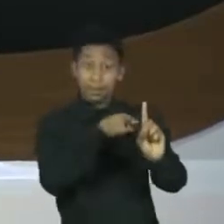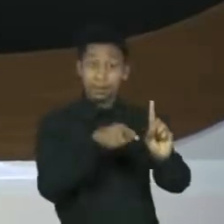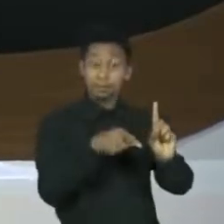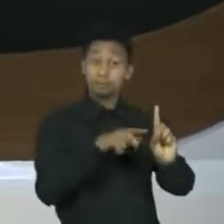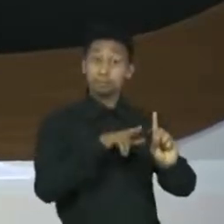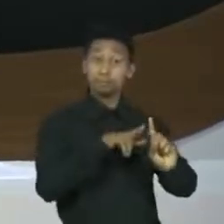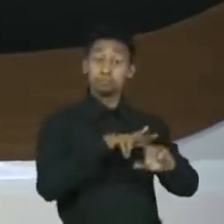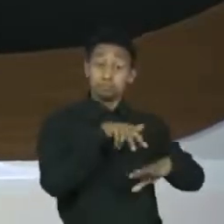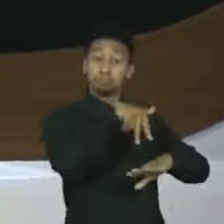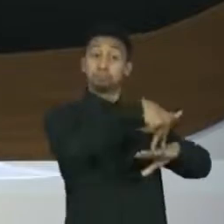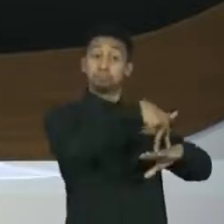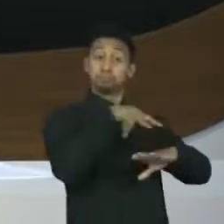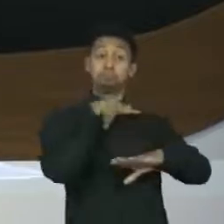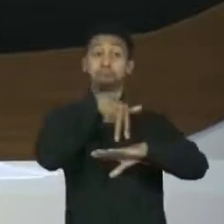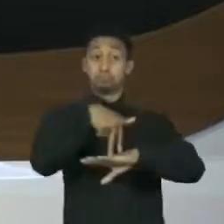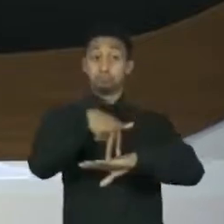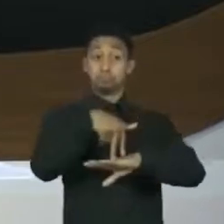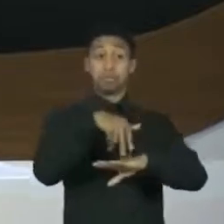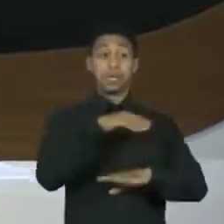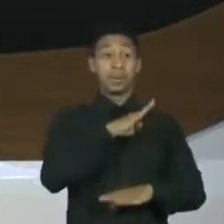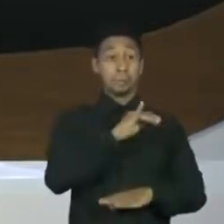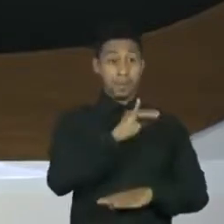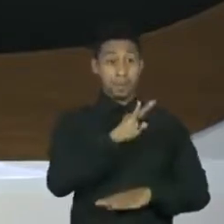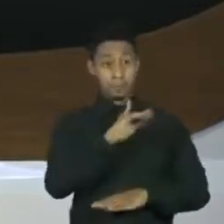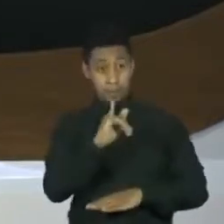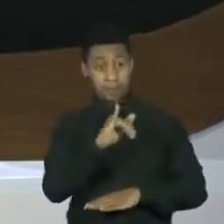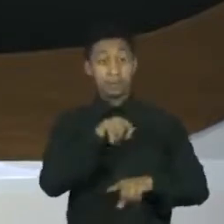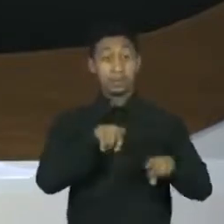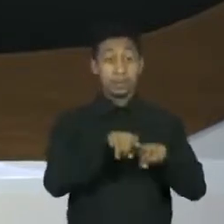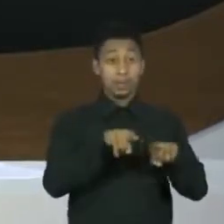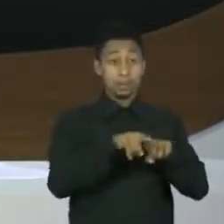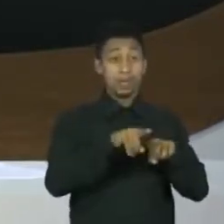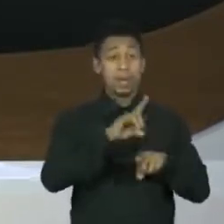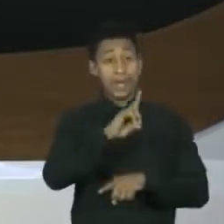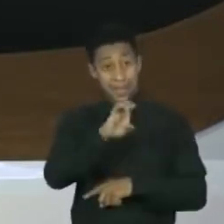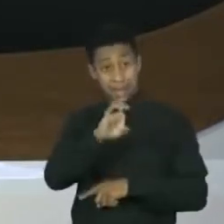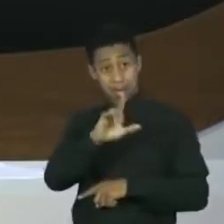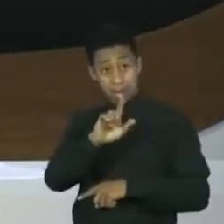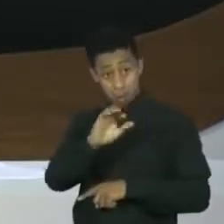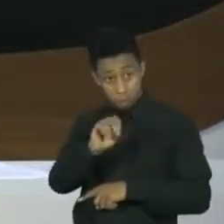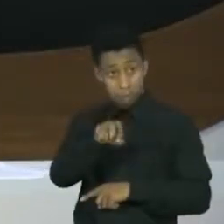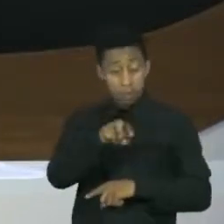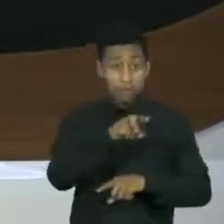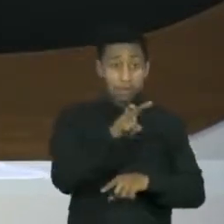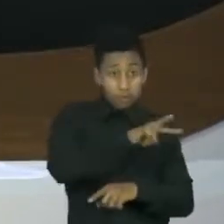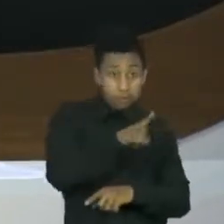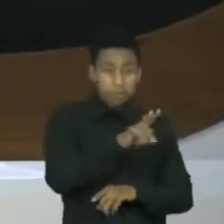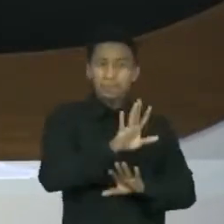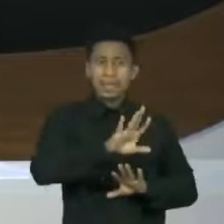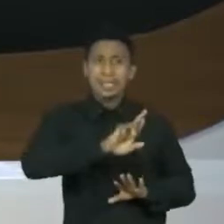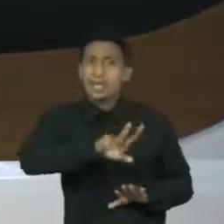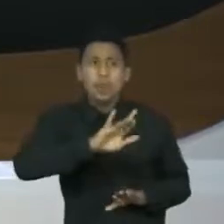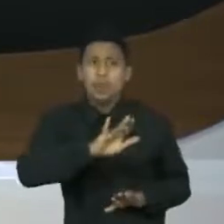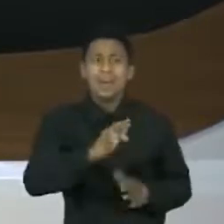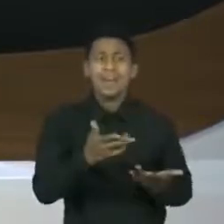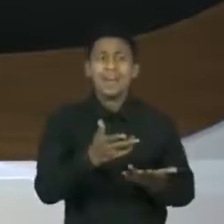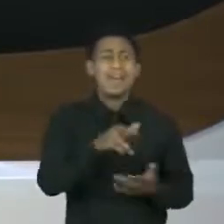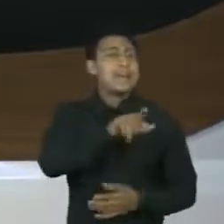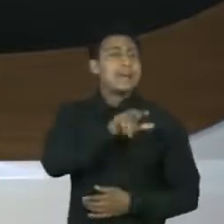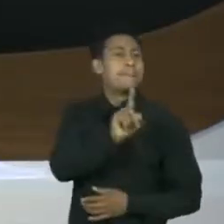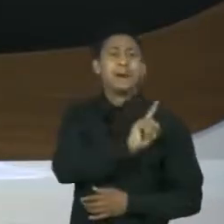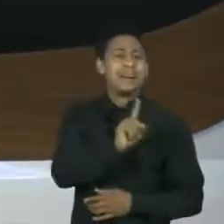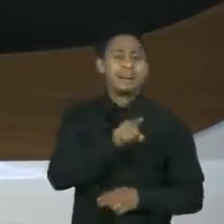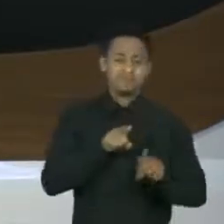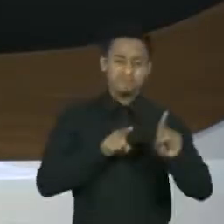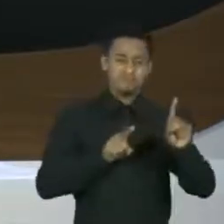protagonistas Bibiana e bem onízia e não ser aquela relação tradicional entre irmãs na na literatura de